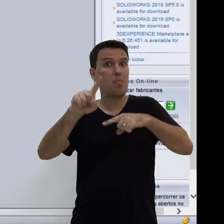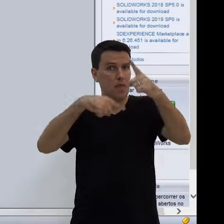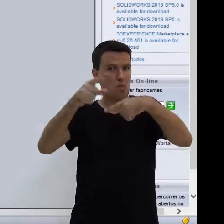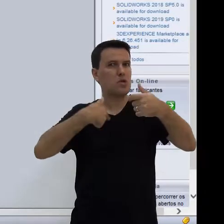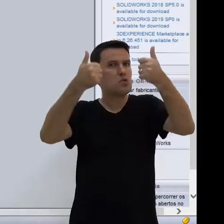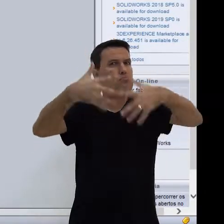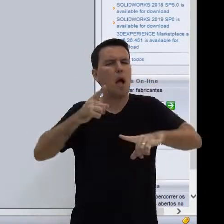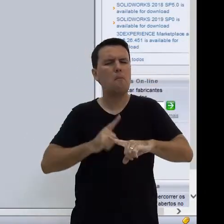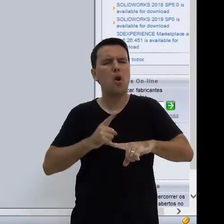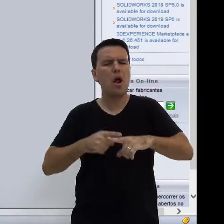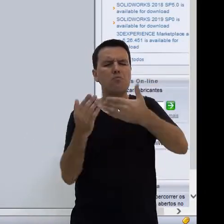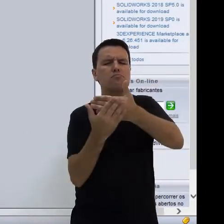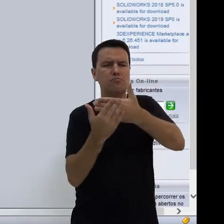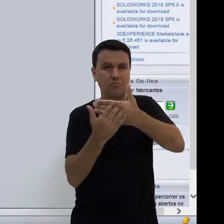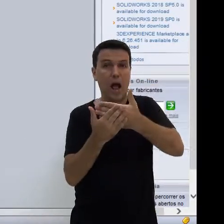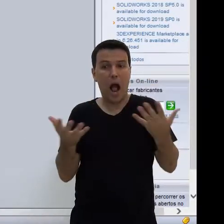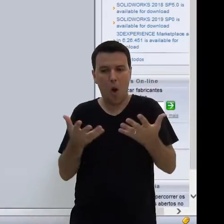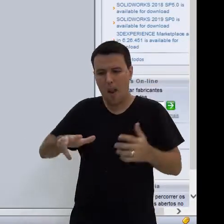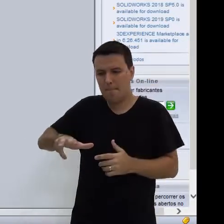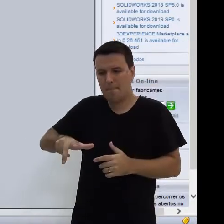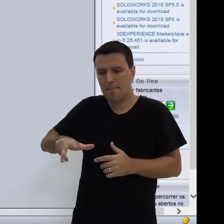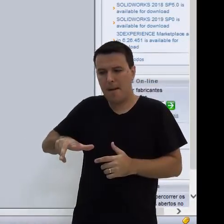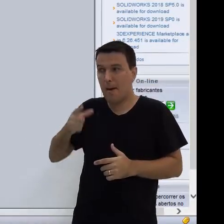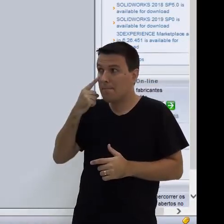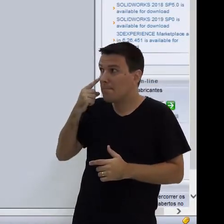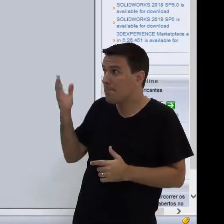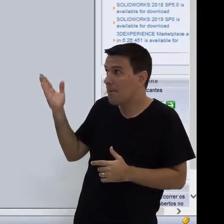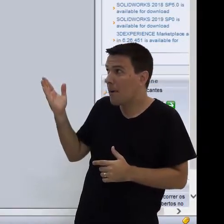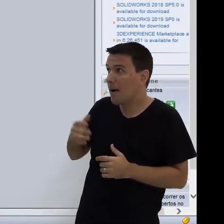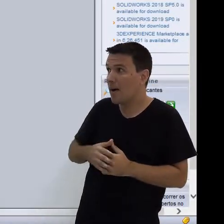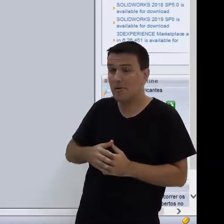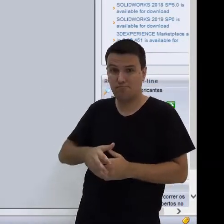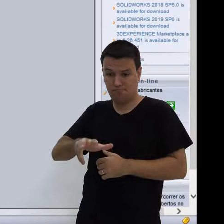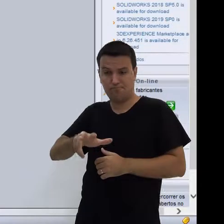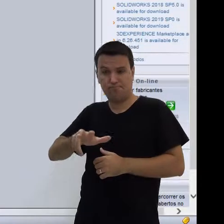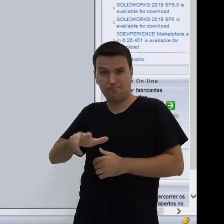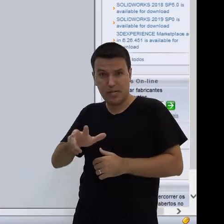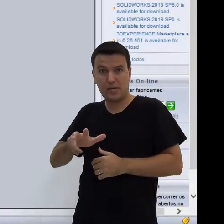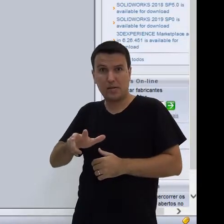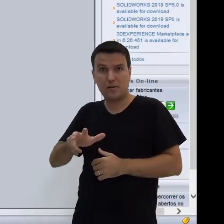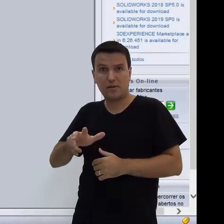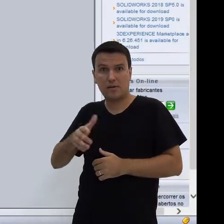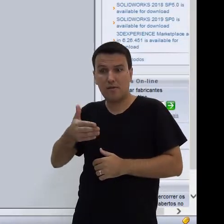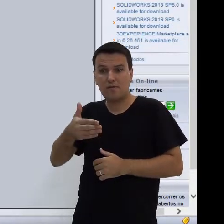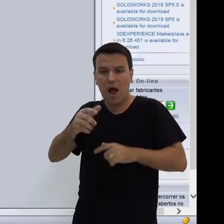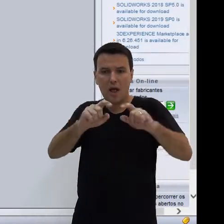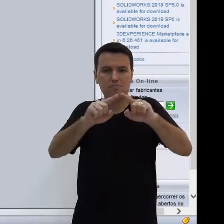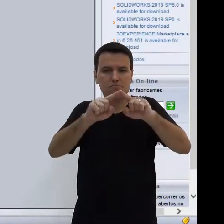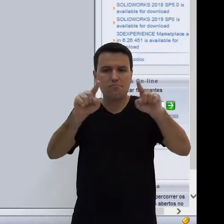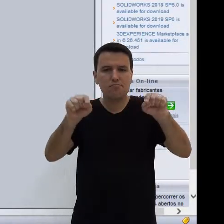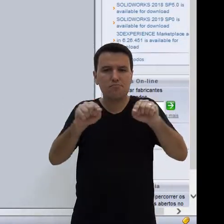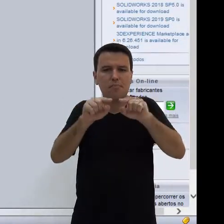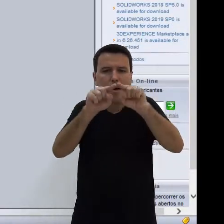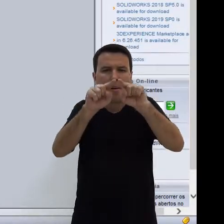Aí o próximo passo é clicar com o botão direito do mouse em cima do plano frontal. Então vou clicar com o botão direito